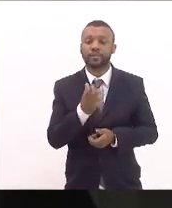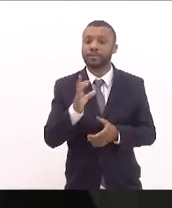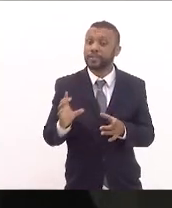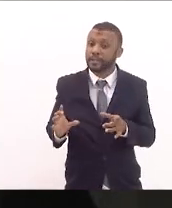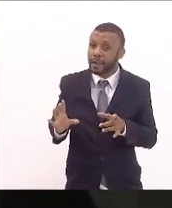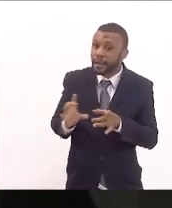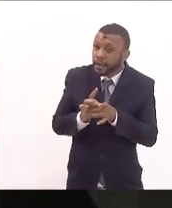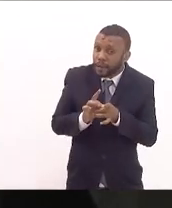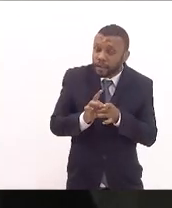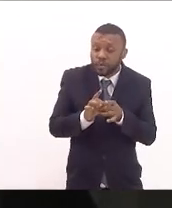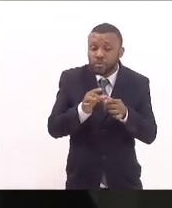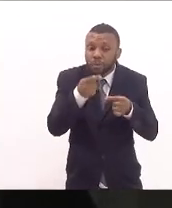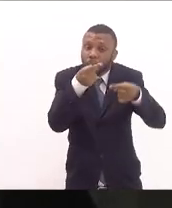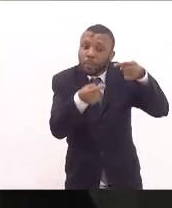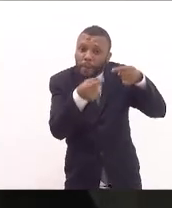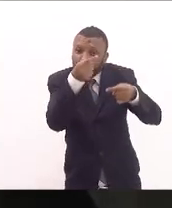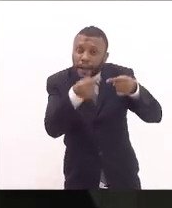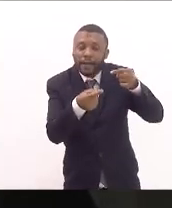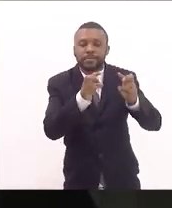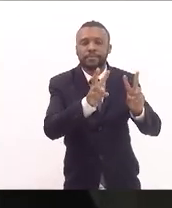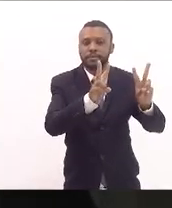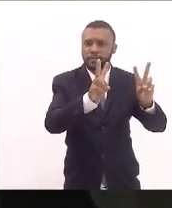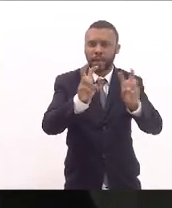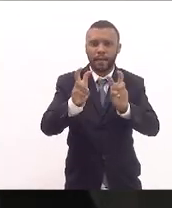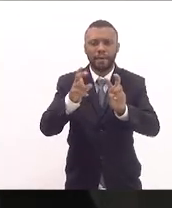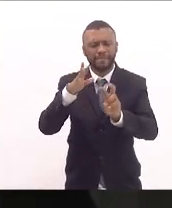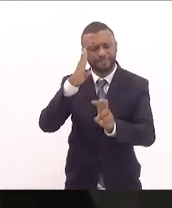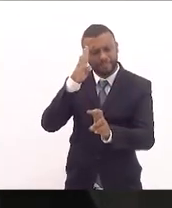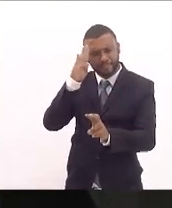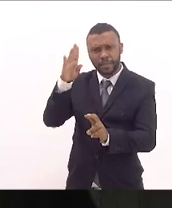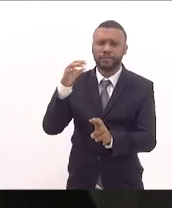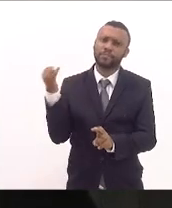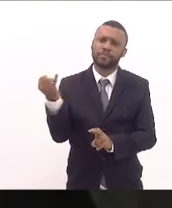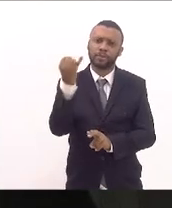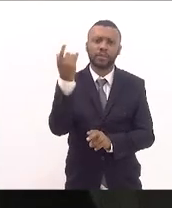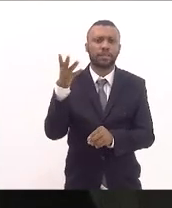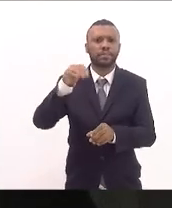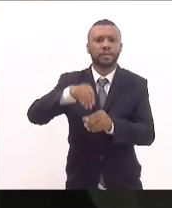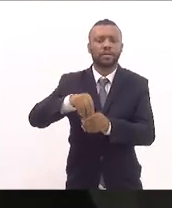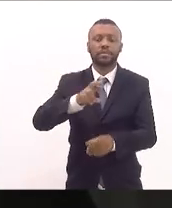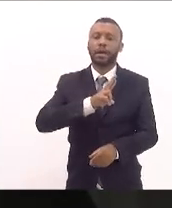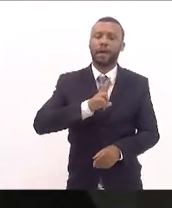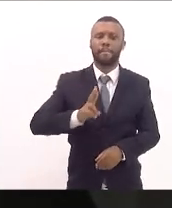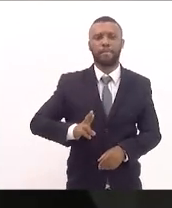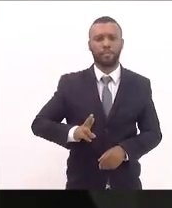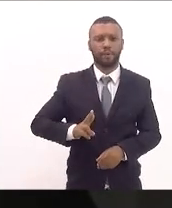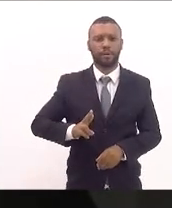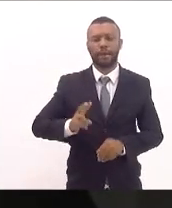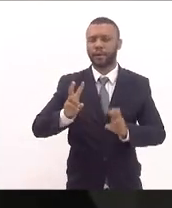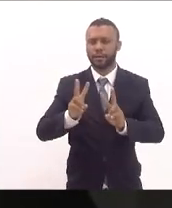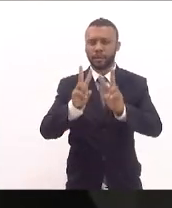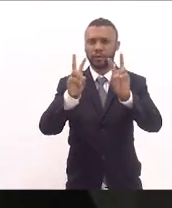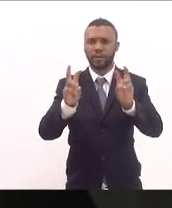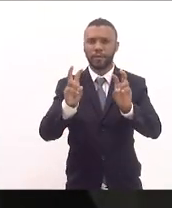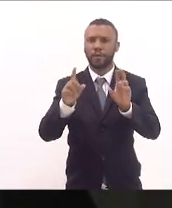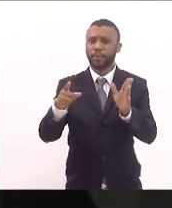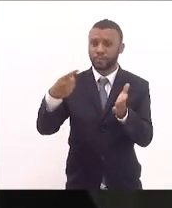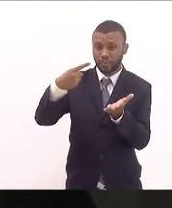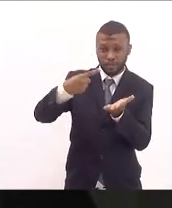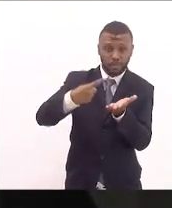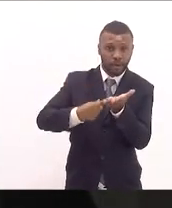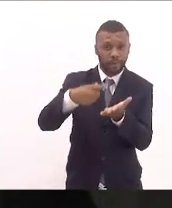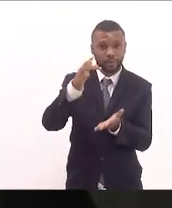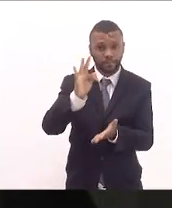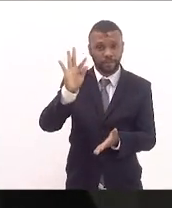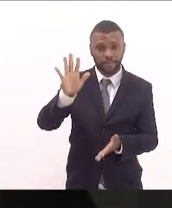insere no contexto do debate de um sistema de mais estruturantes da República que é o tema do pacto federativo